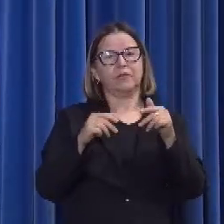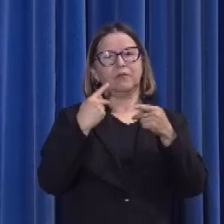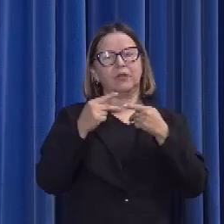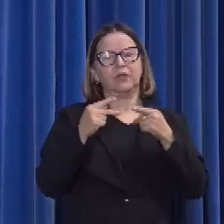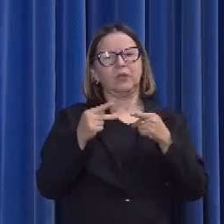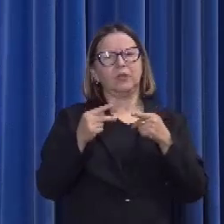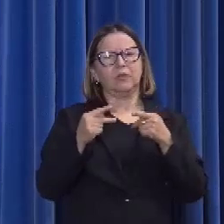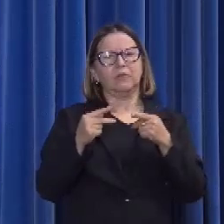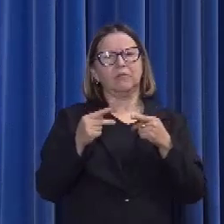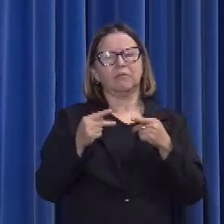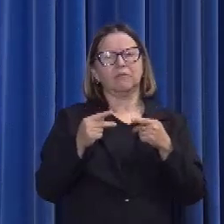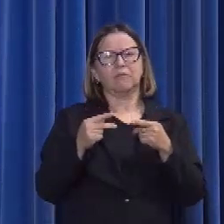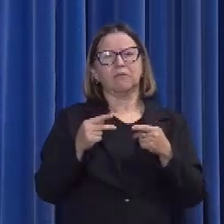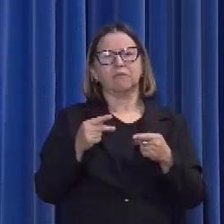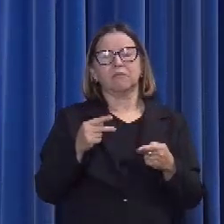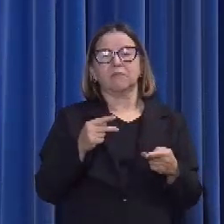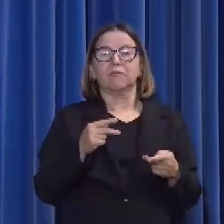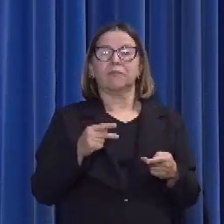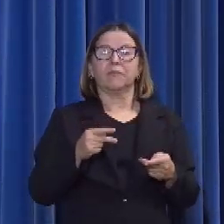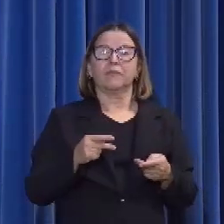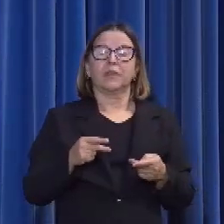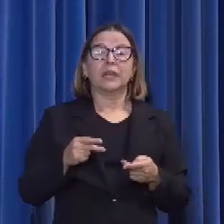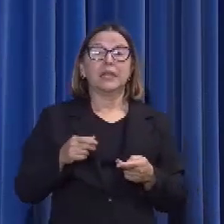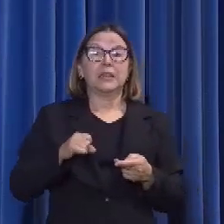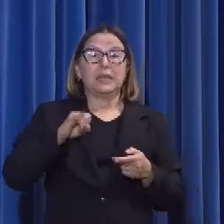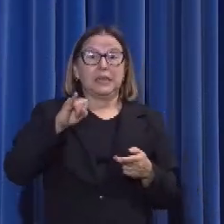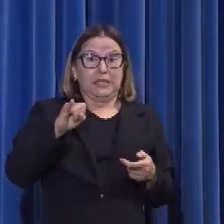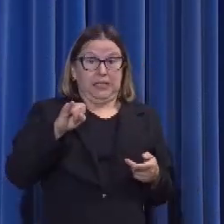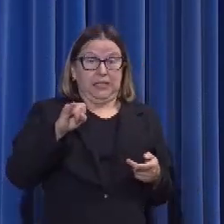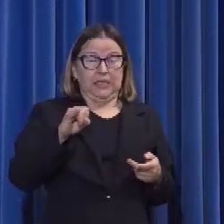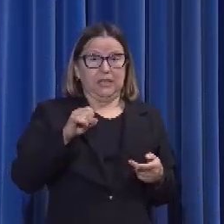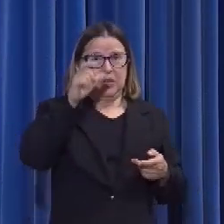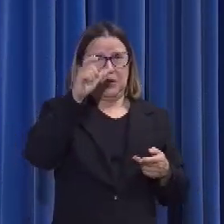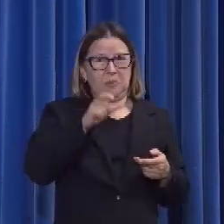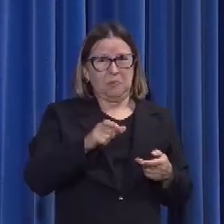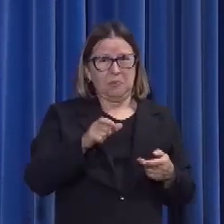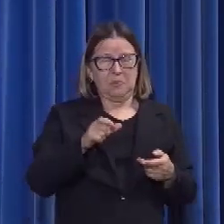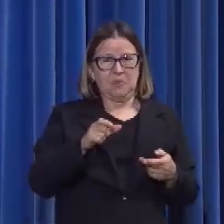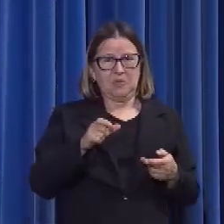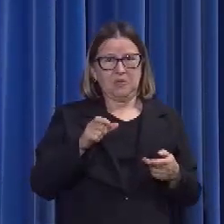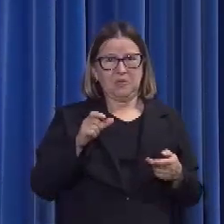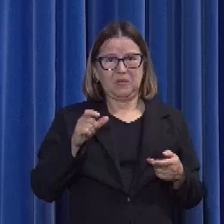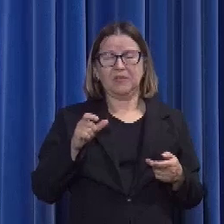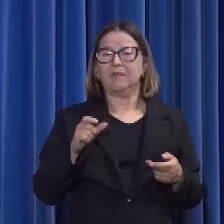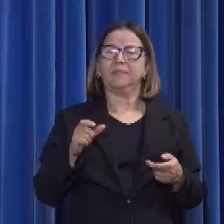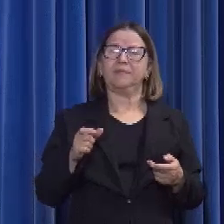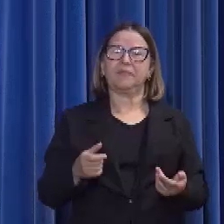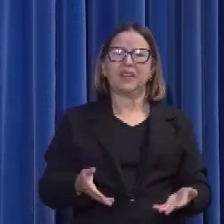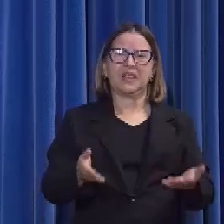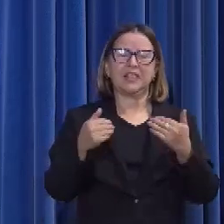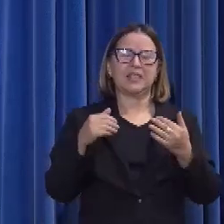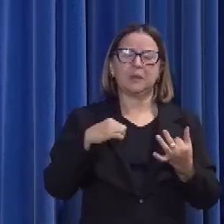mundo inteiro e perder a sua alma? O que daria o homem em troca da sua alma? E eu não sei